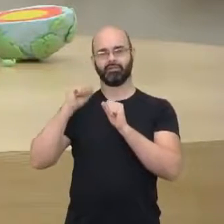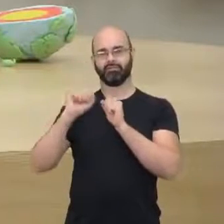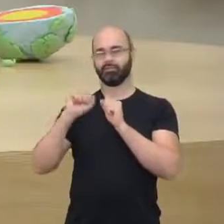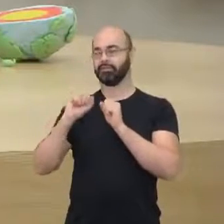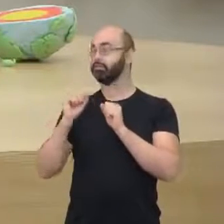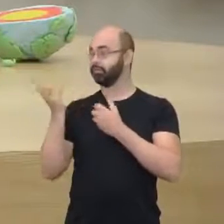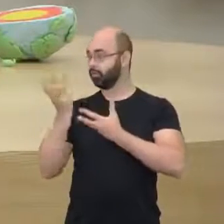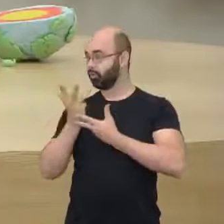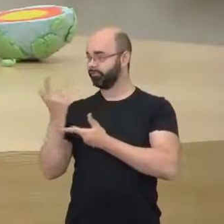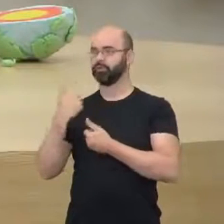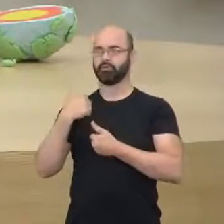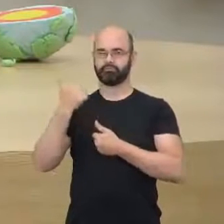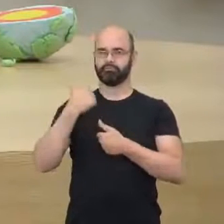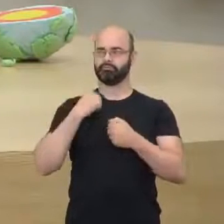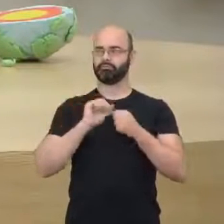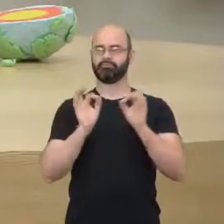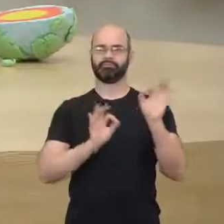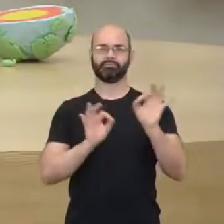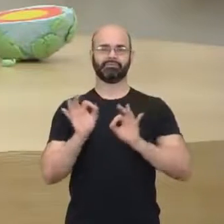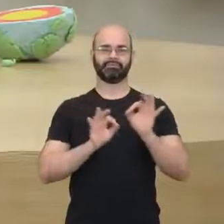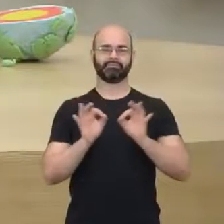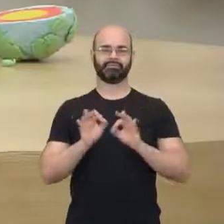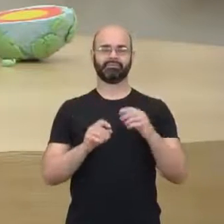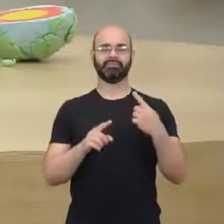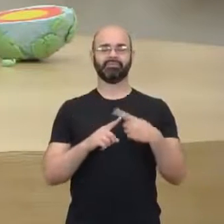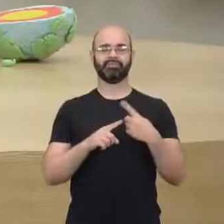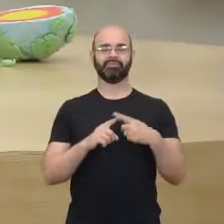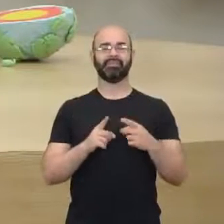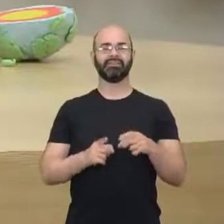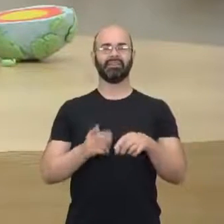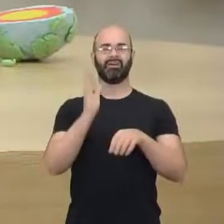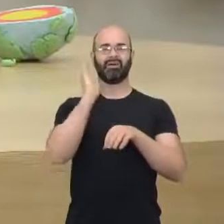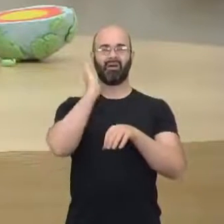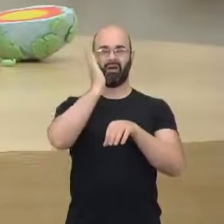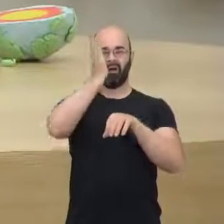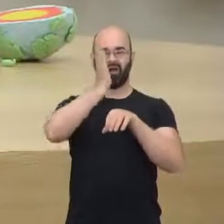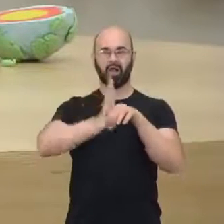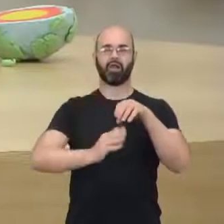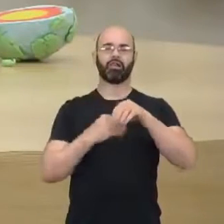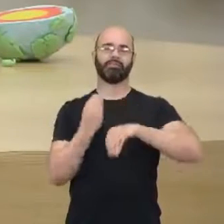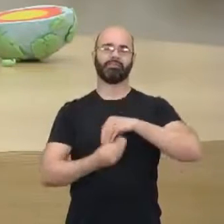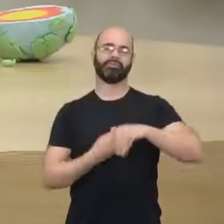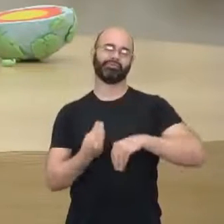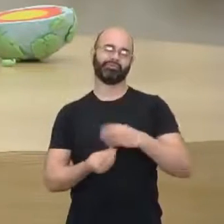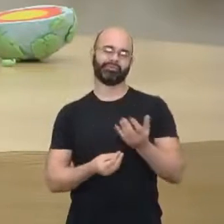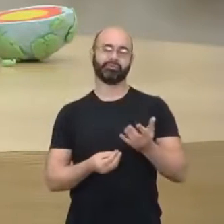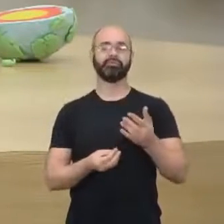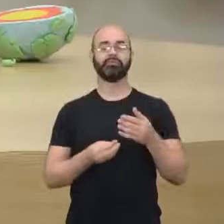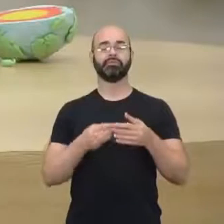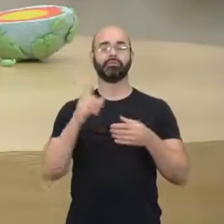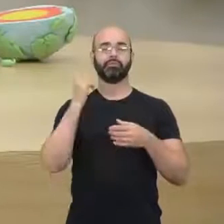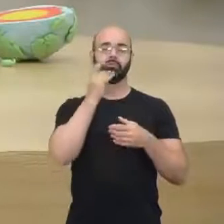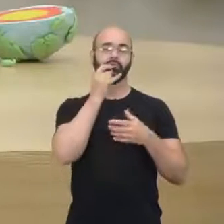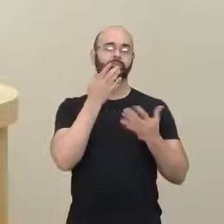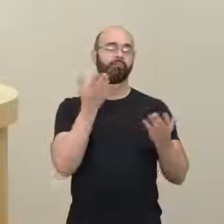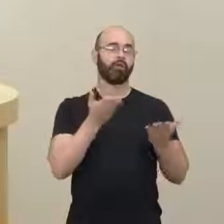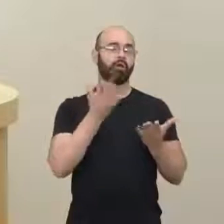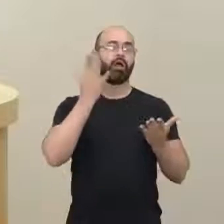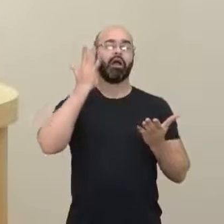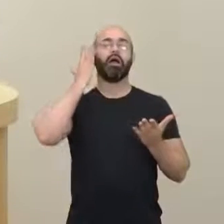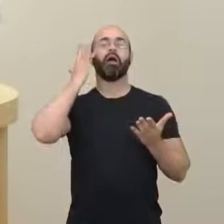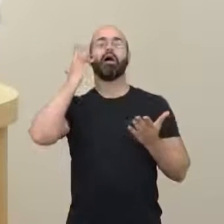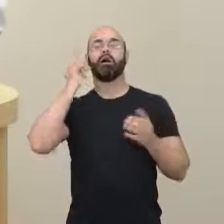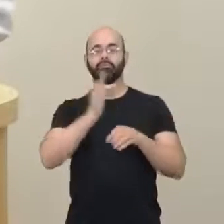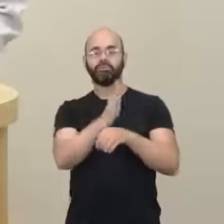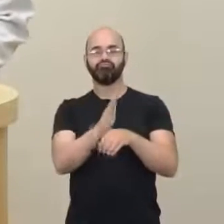deixa eu fazer então. Aí eu fiz ontem, porque senão na hora de cortar acaba misturando as camadas. Então deixa para um dia para o outro e aí tá feito.